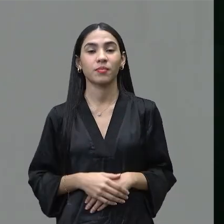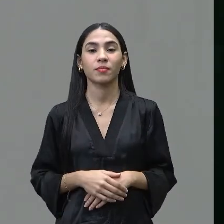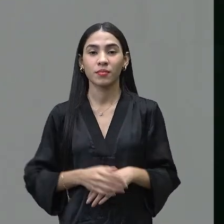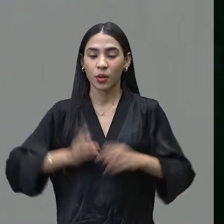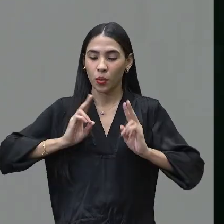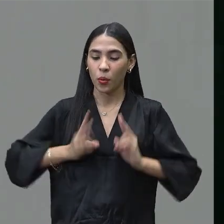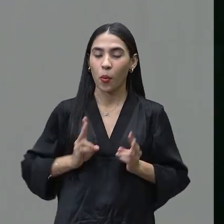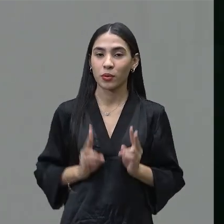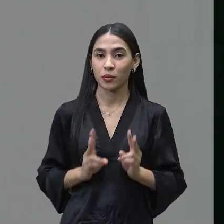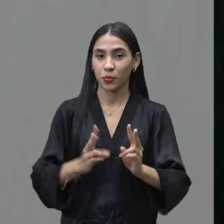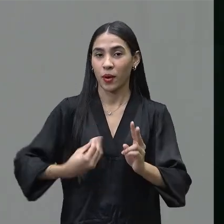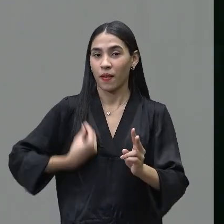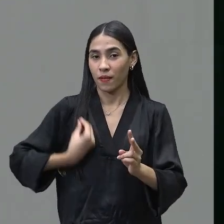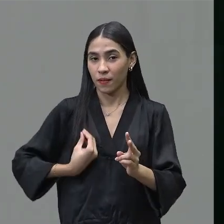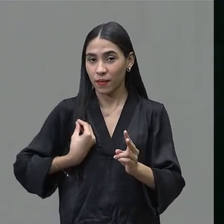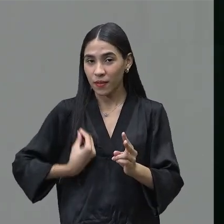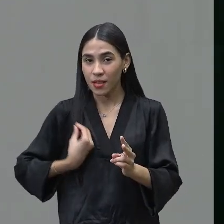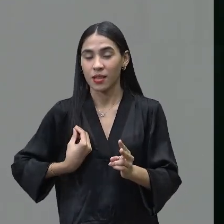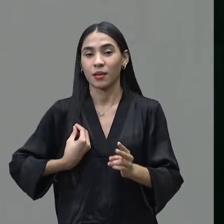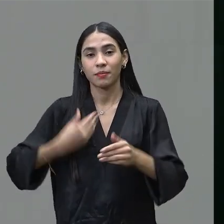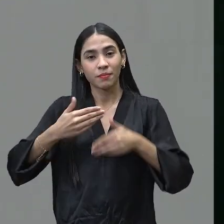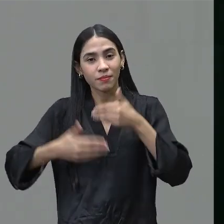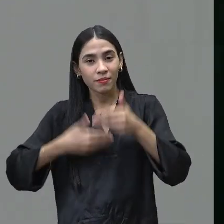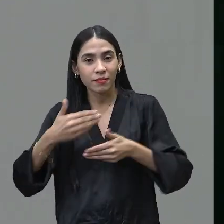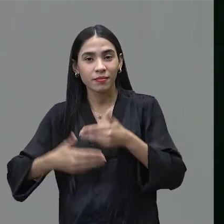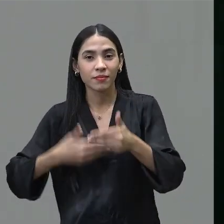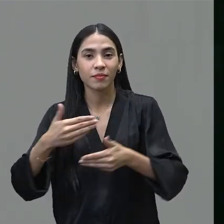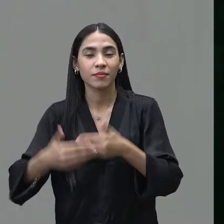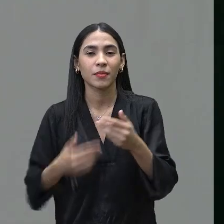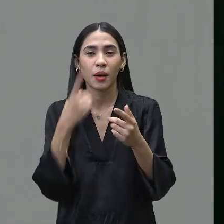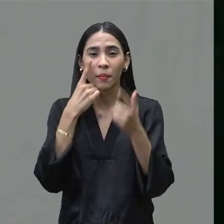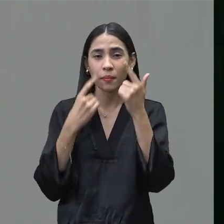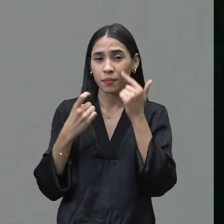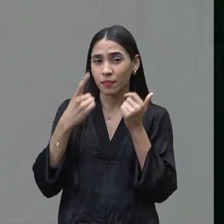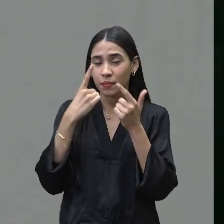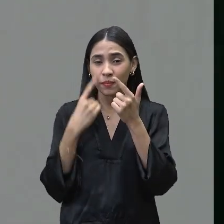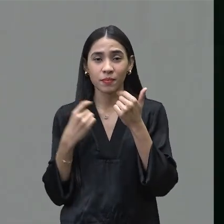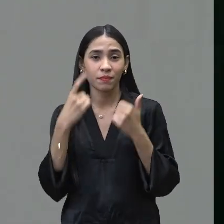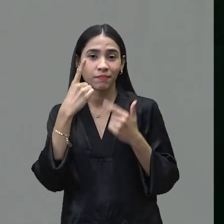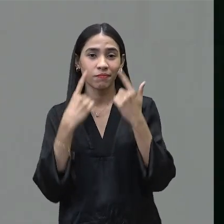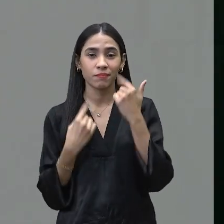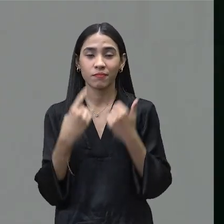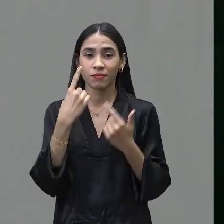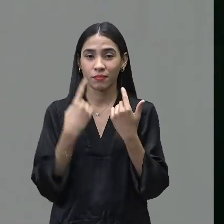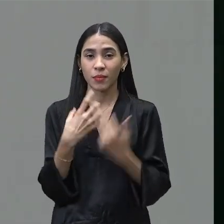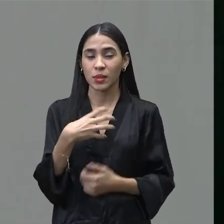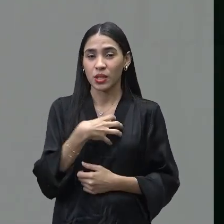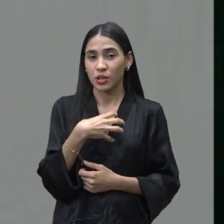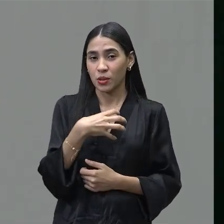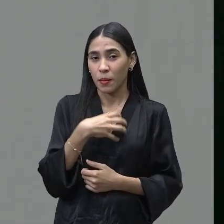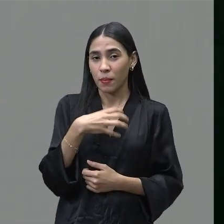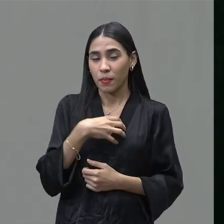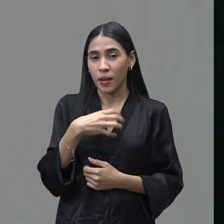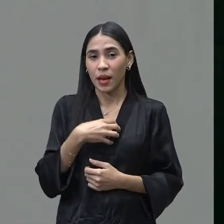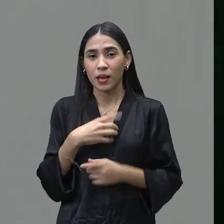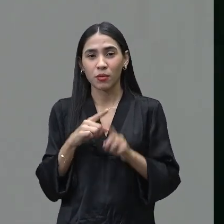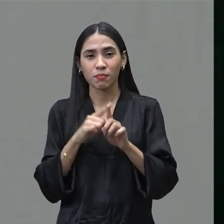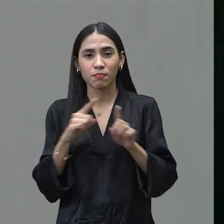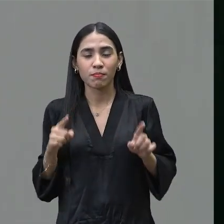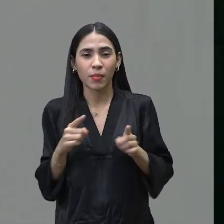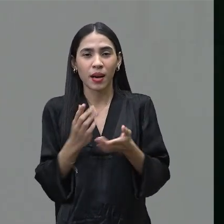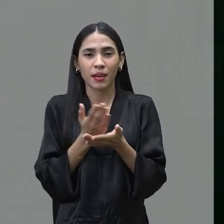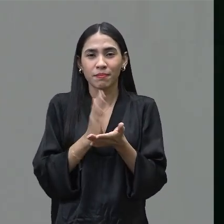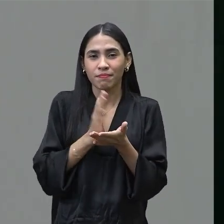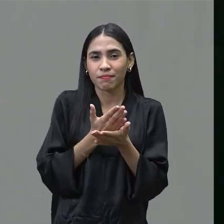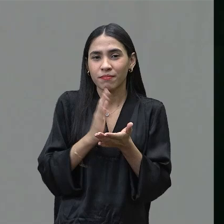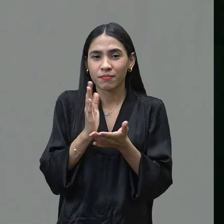segues de novo. Na partida, nem o pranto os teus olhos umedece, nem te comove a dor